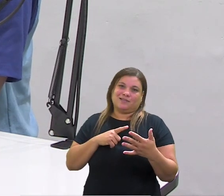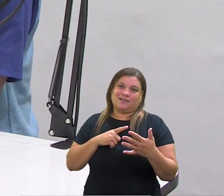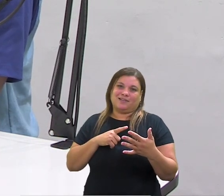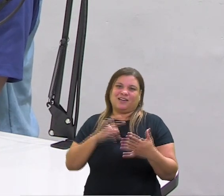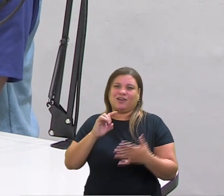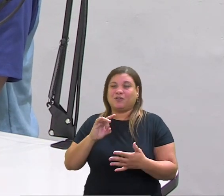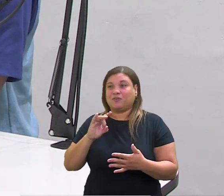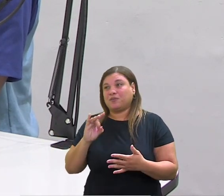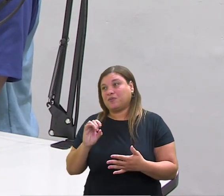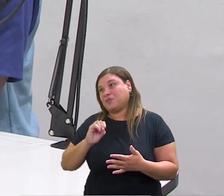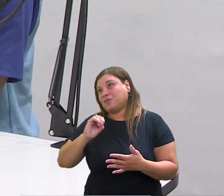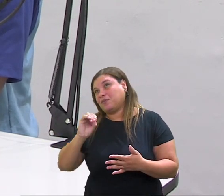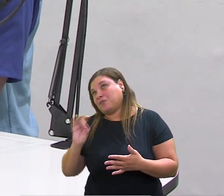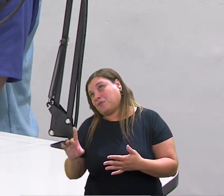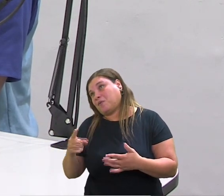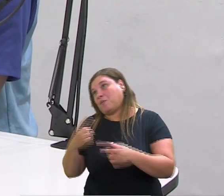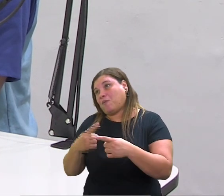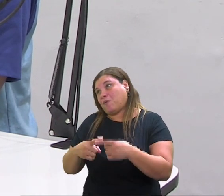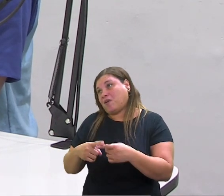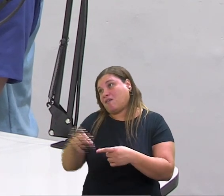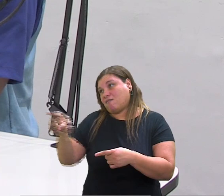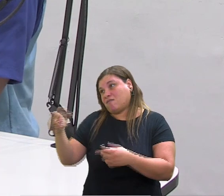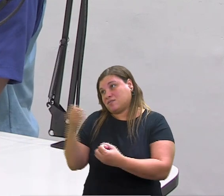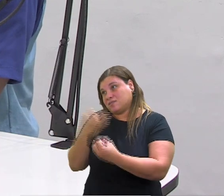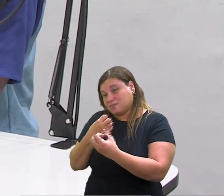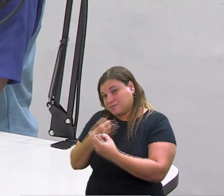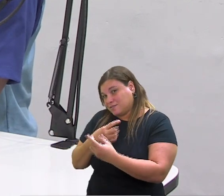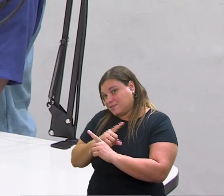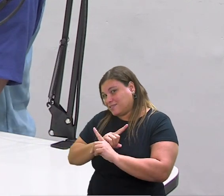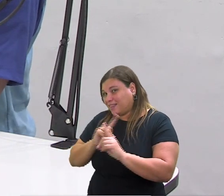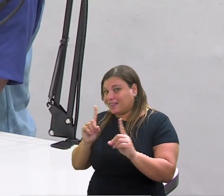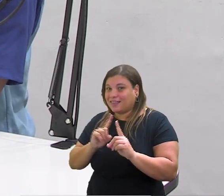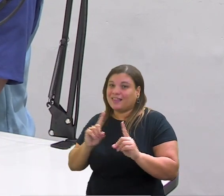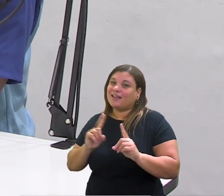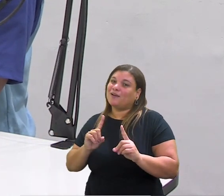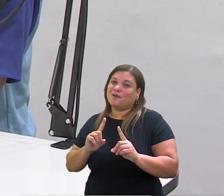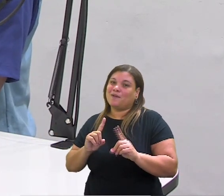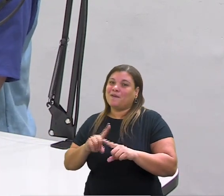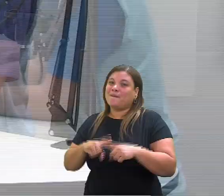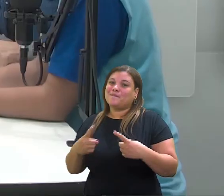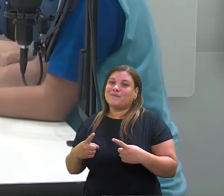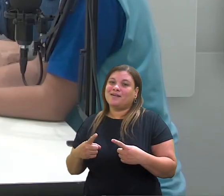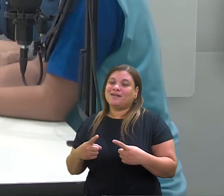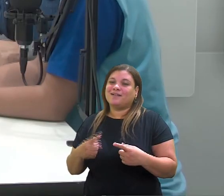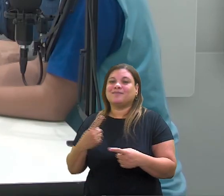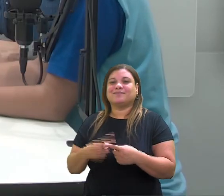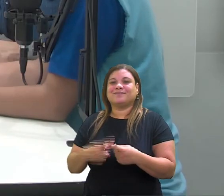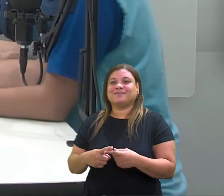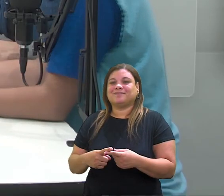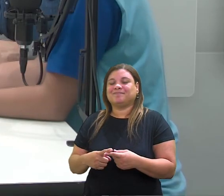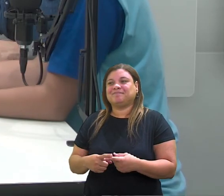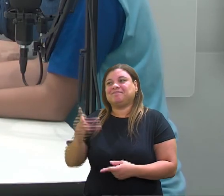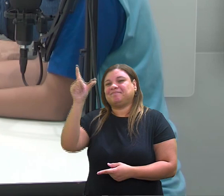vamos dizer que, como é que eu posso dizer? Você gosta dela como profissional e como Sim, pessoa. como pessoa, porque